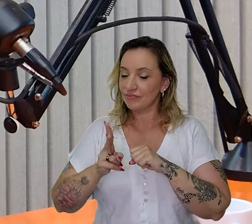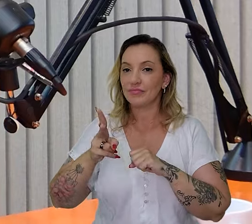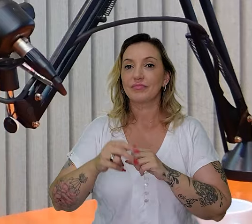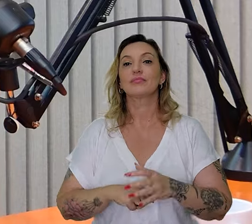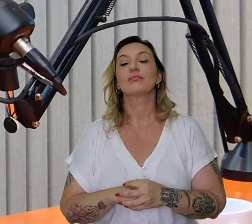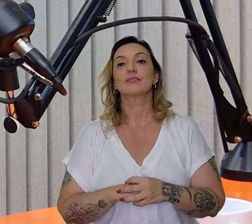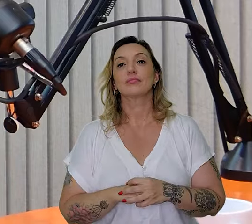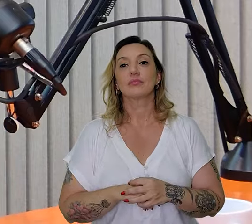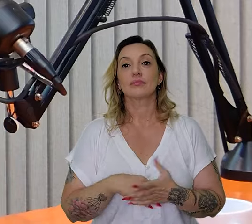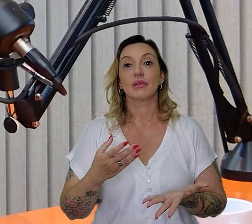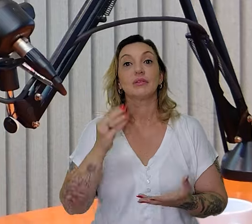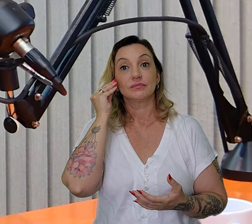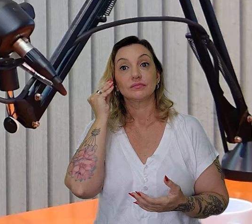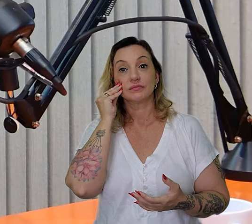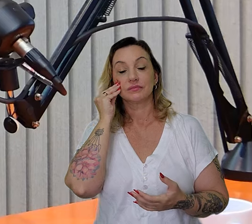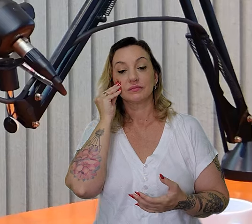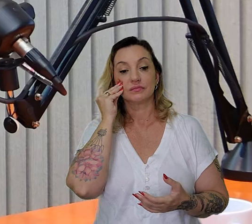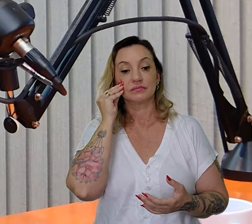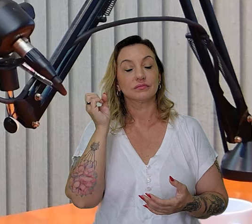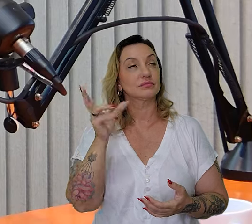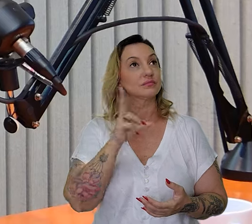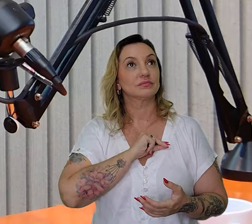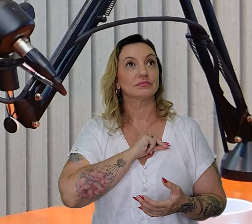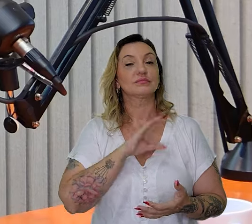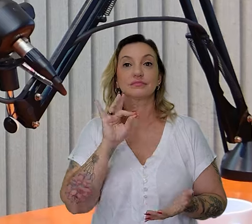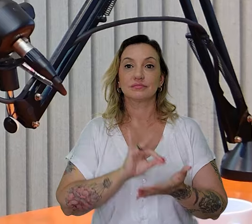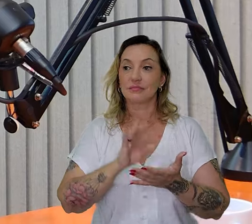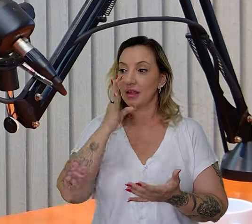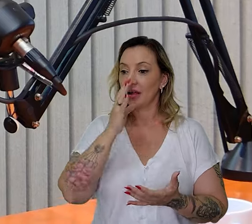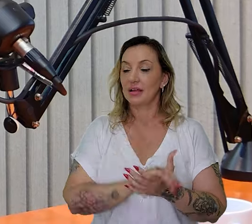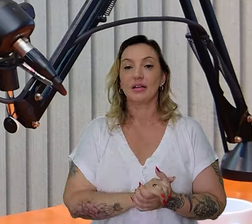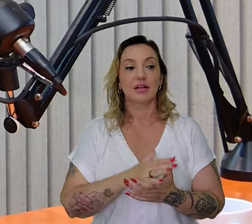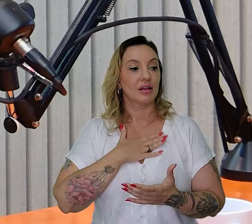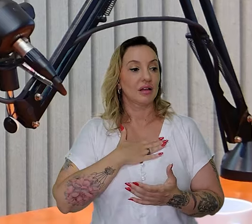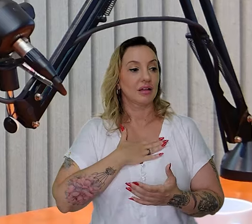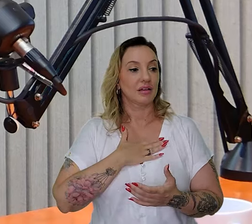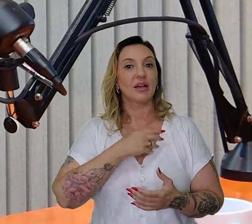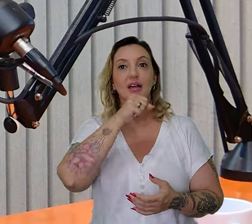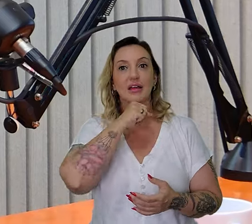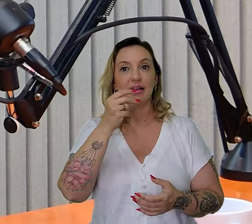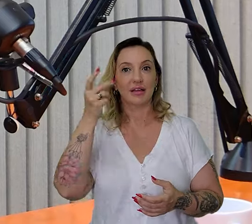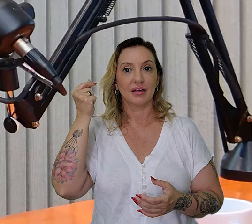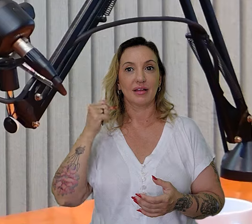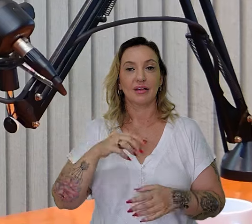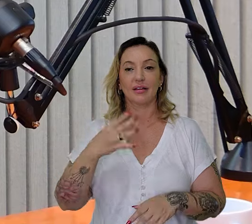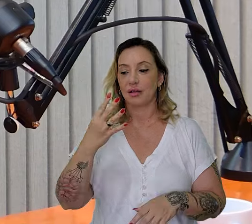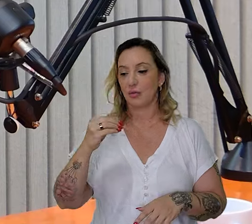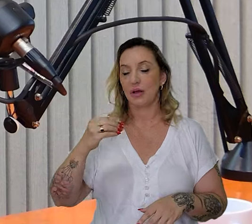experiência Nossa foi realmente incrível e eu sou macaco velho né eu fiz com mais de 40 anos então